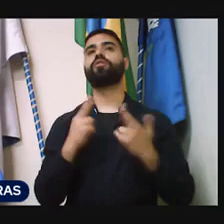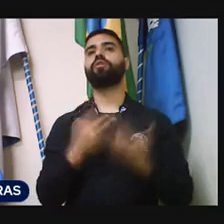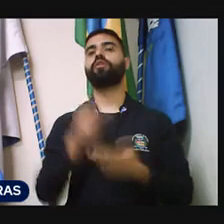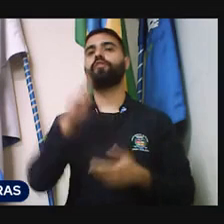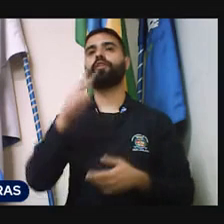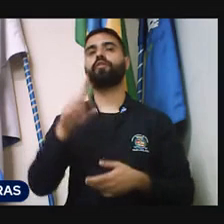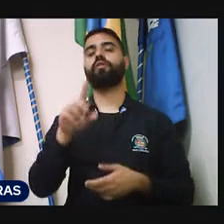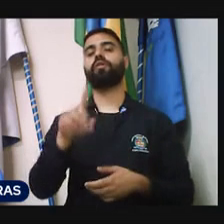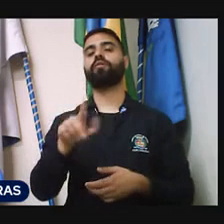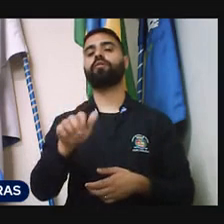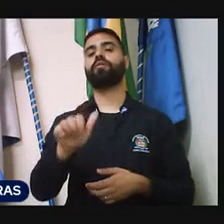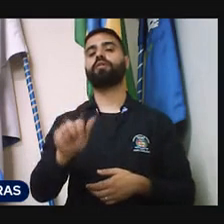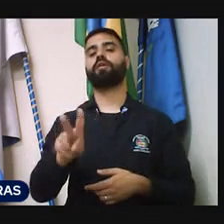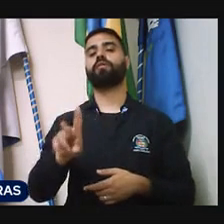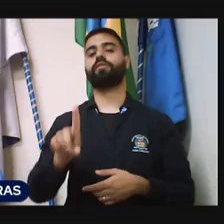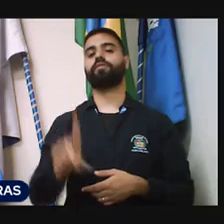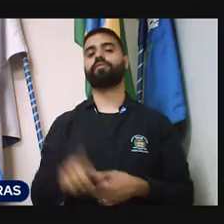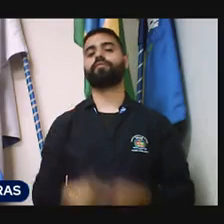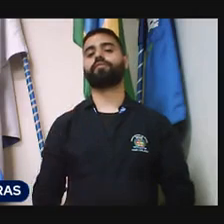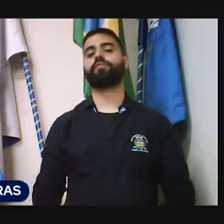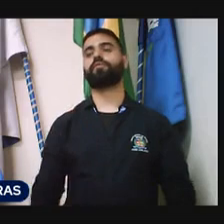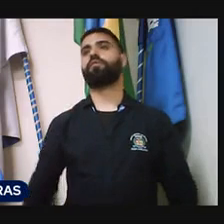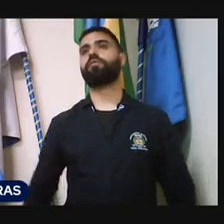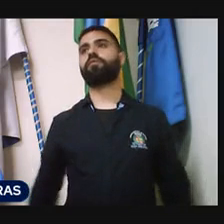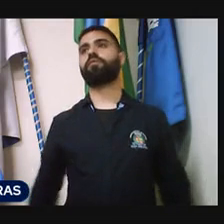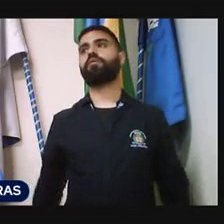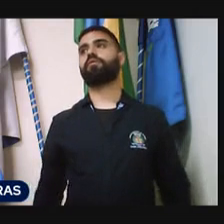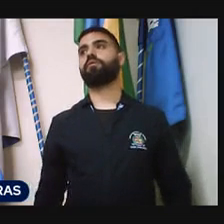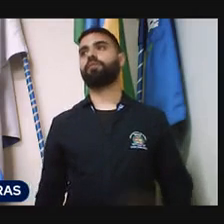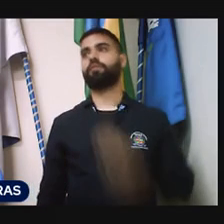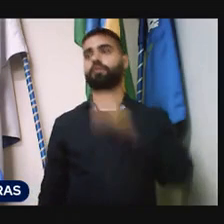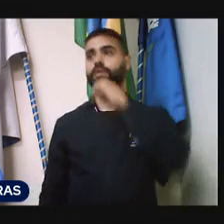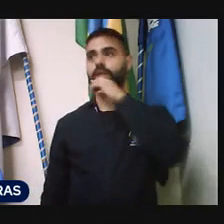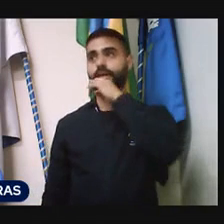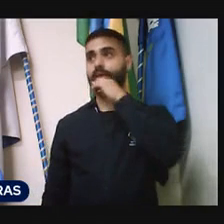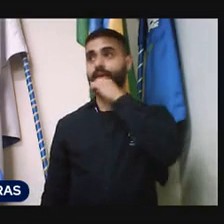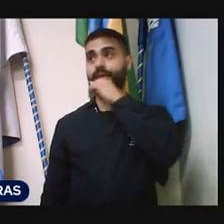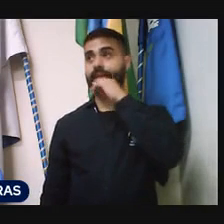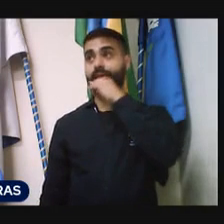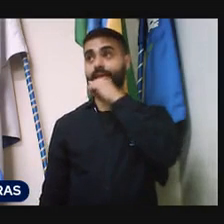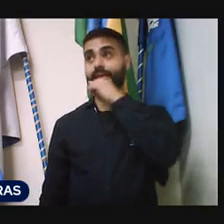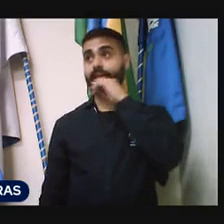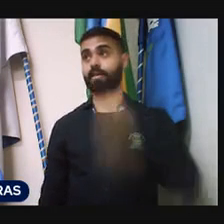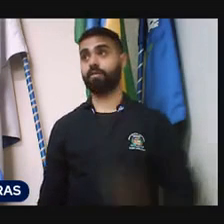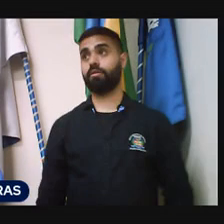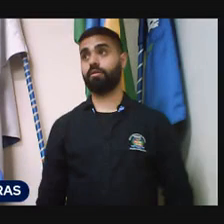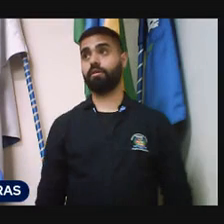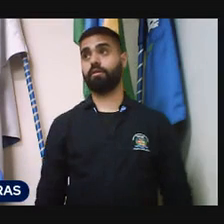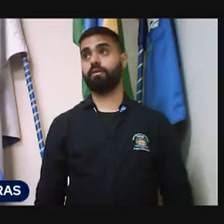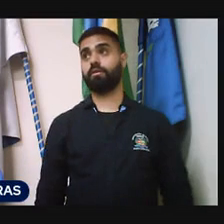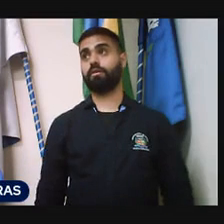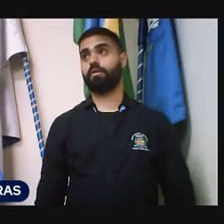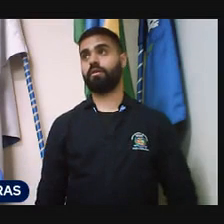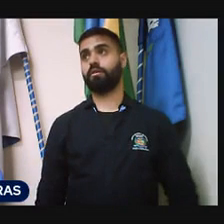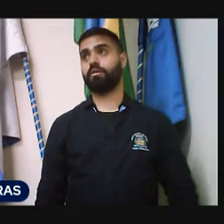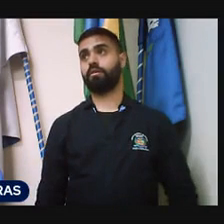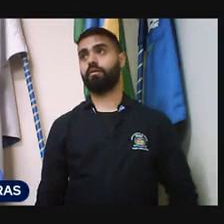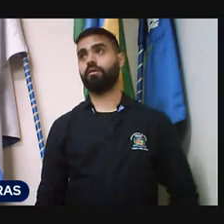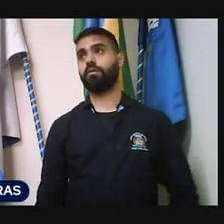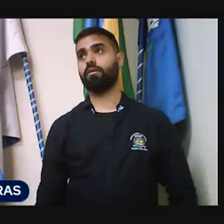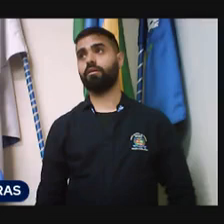de2001 Vereador Davi Nozinho Presidente antes de aprovar eu queria pedir o governador dele